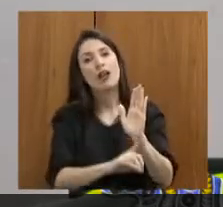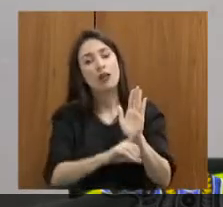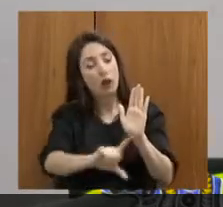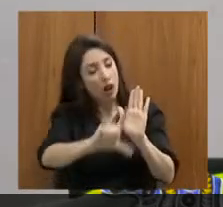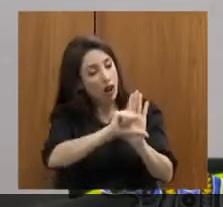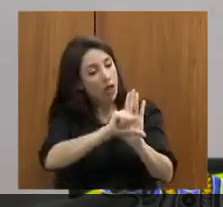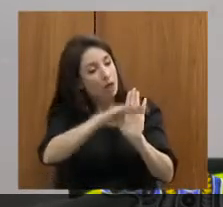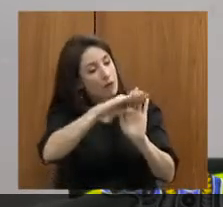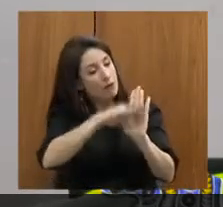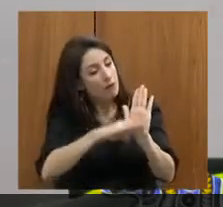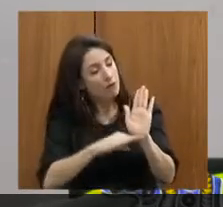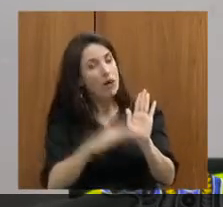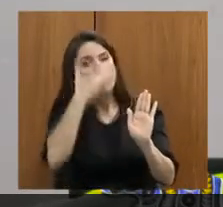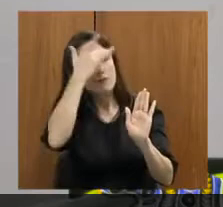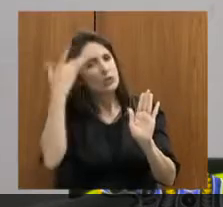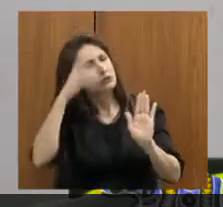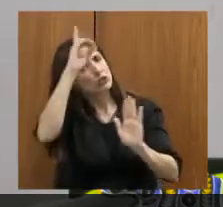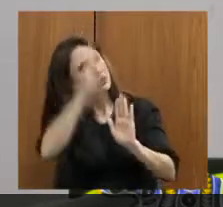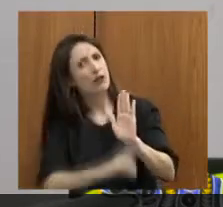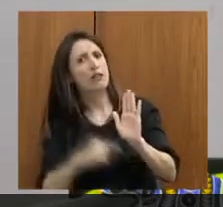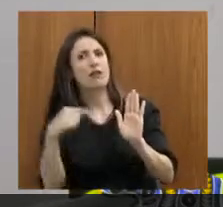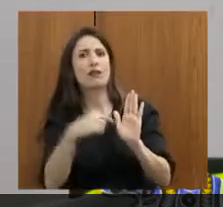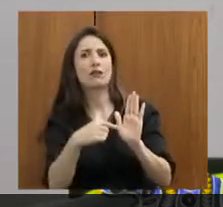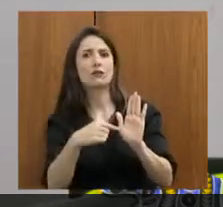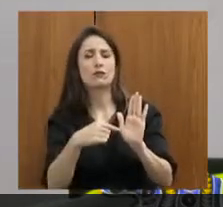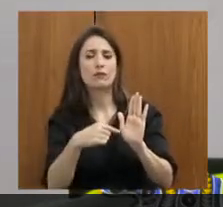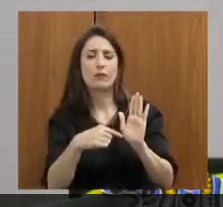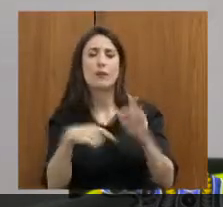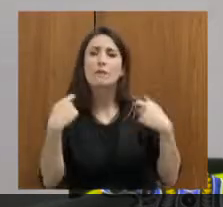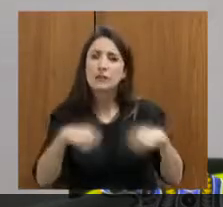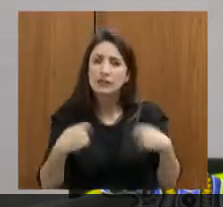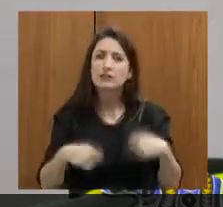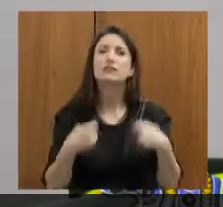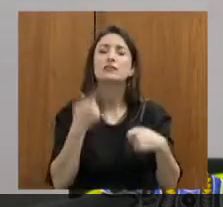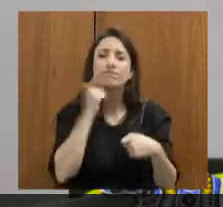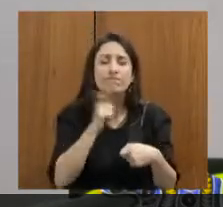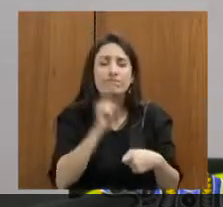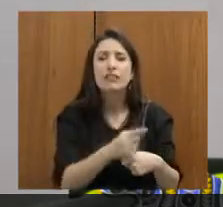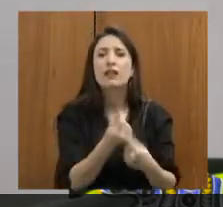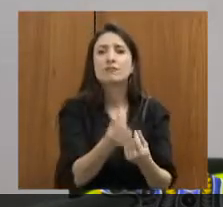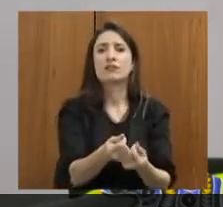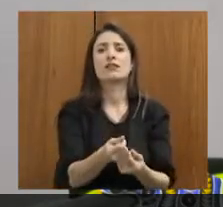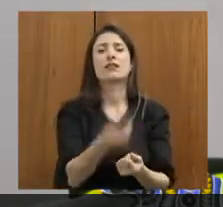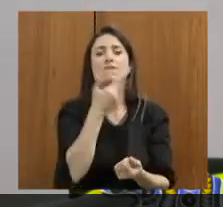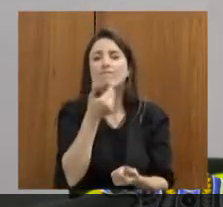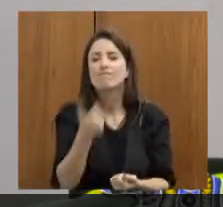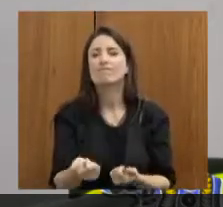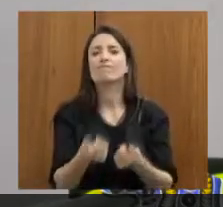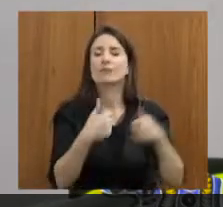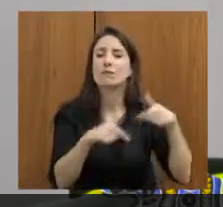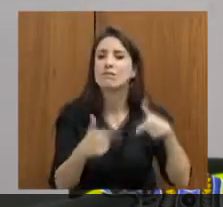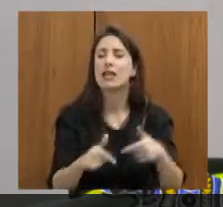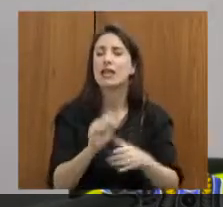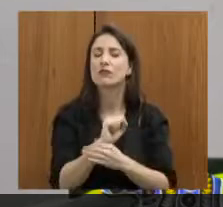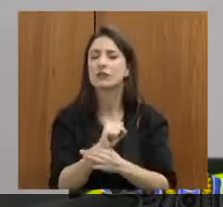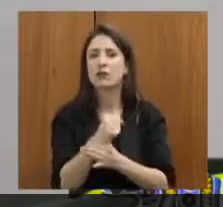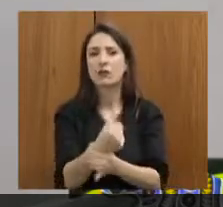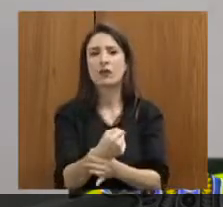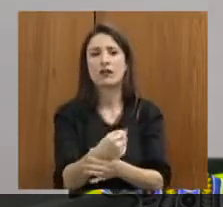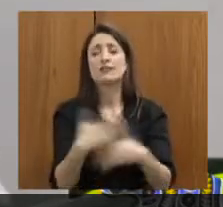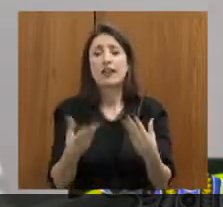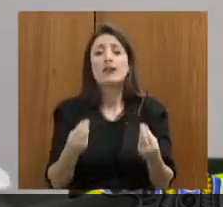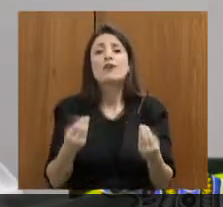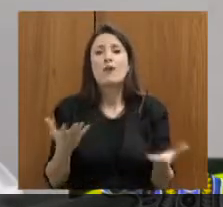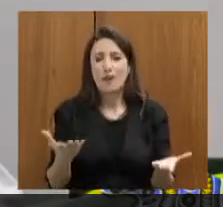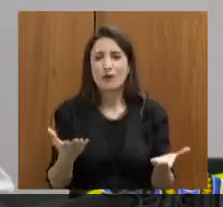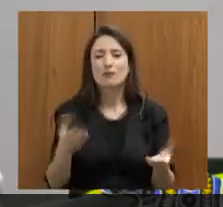lei e que precisa acessar isso preciso gerar renda para você gera emprego segurança como que vai ser é isso